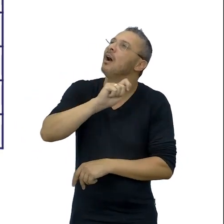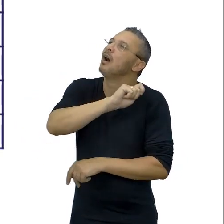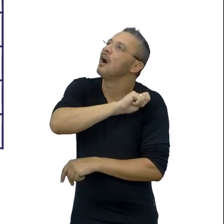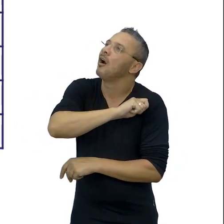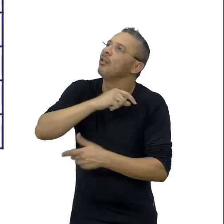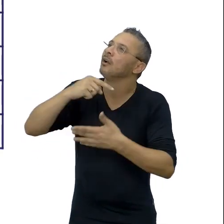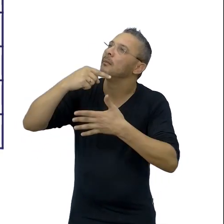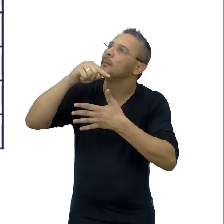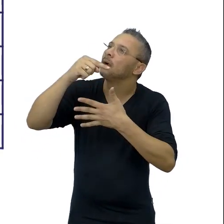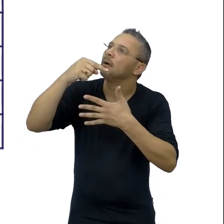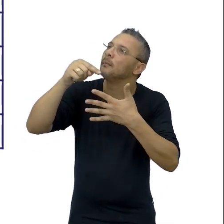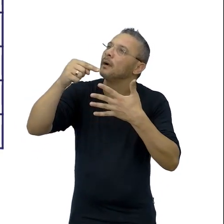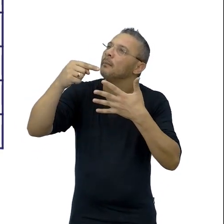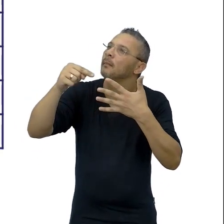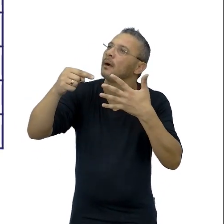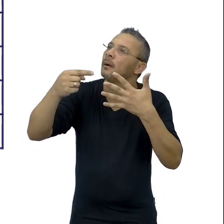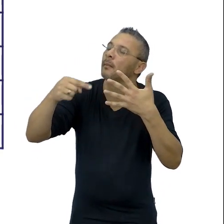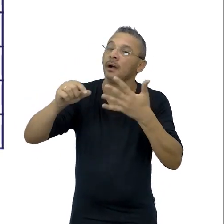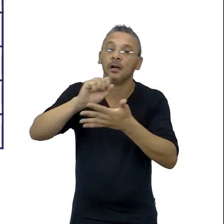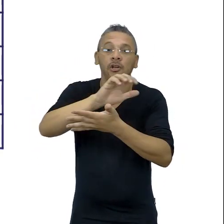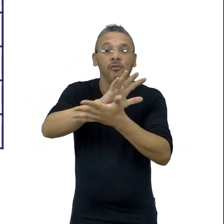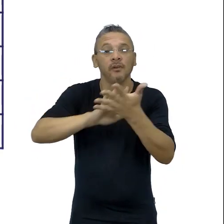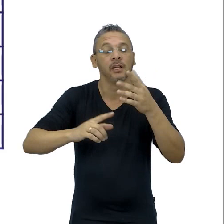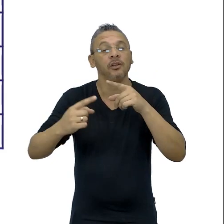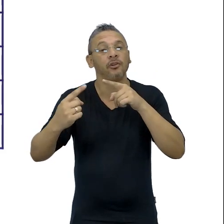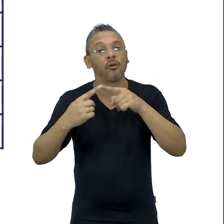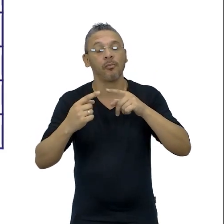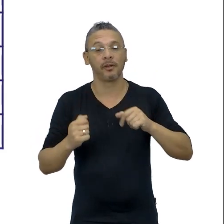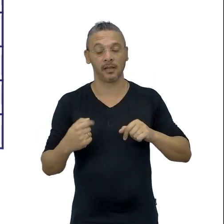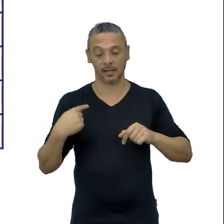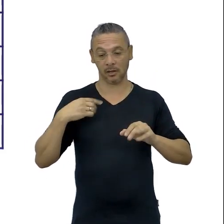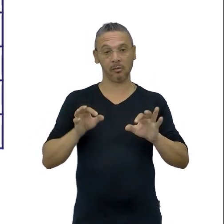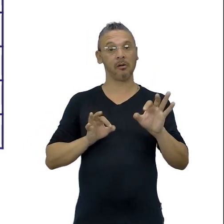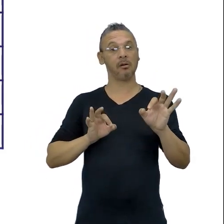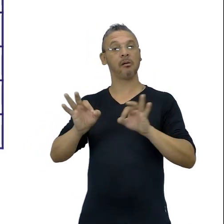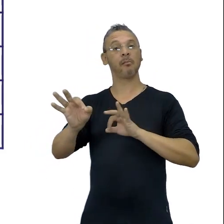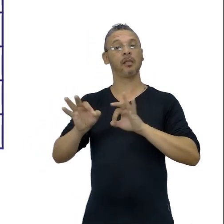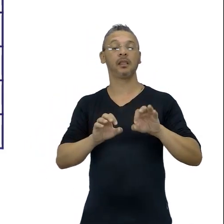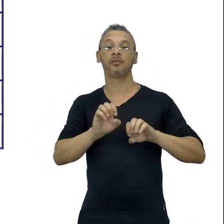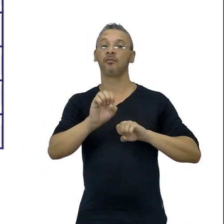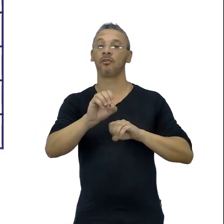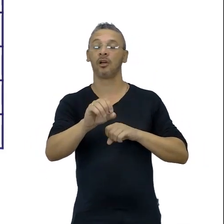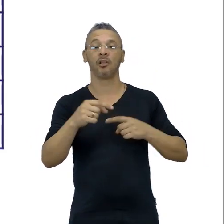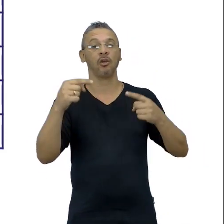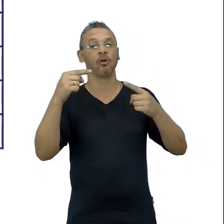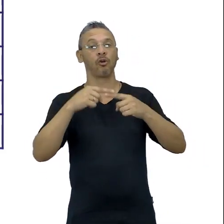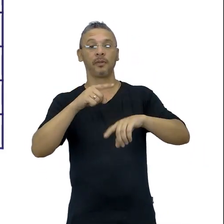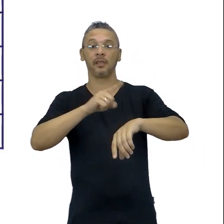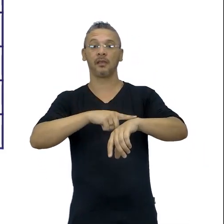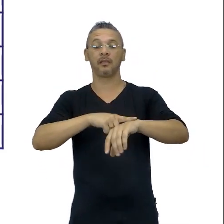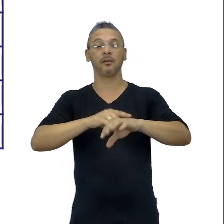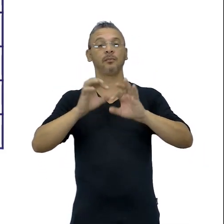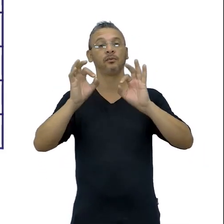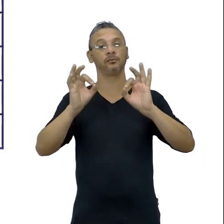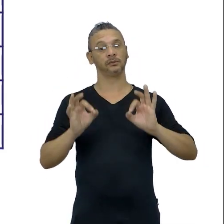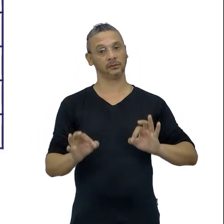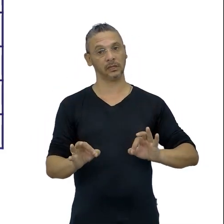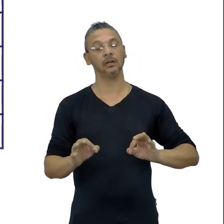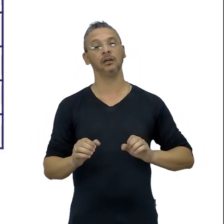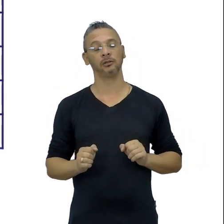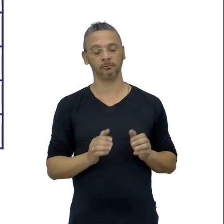de atividades, permite que nós planejemos as aulas de acordo com o tempo previsto, né, para